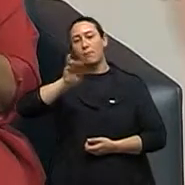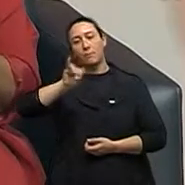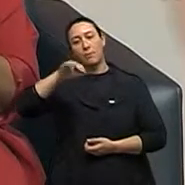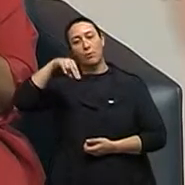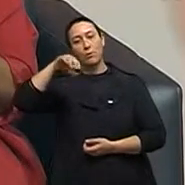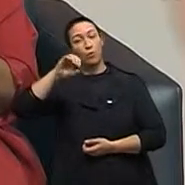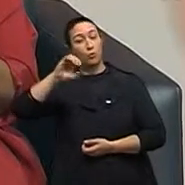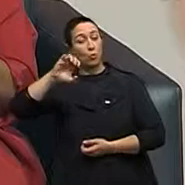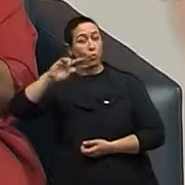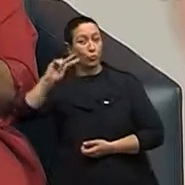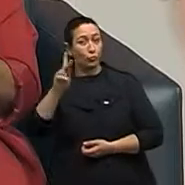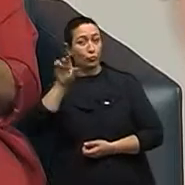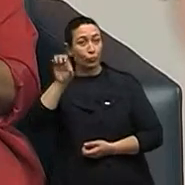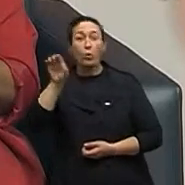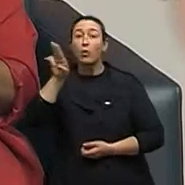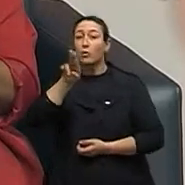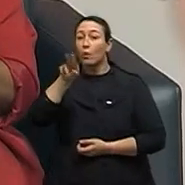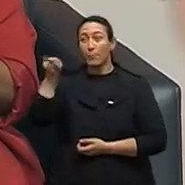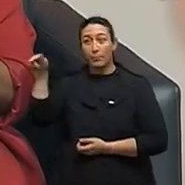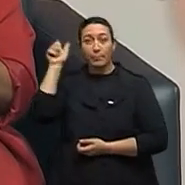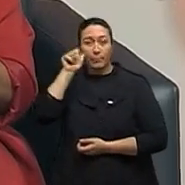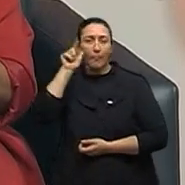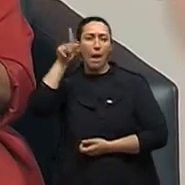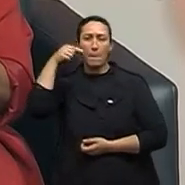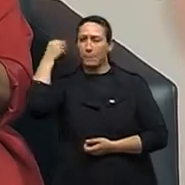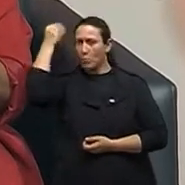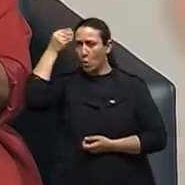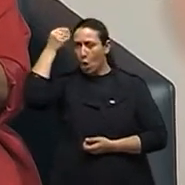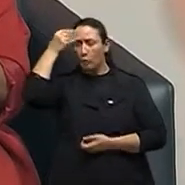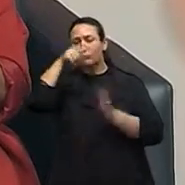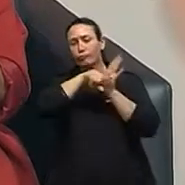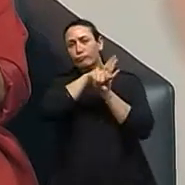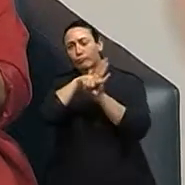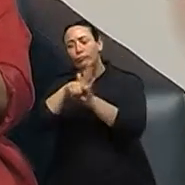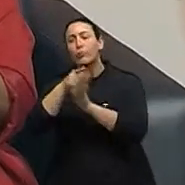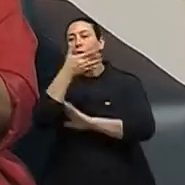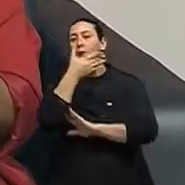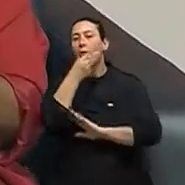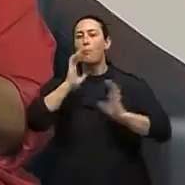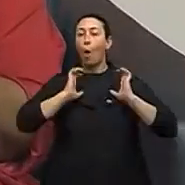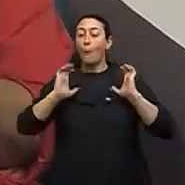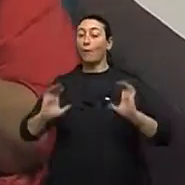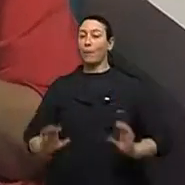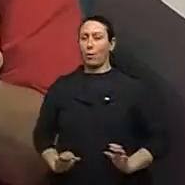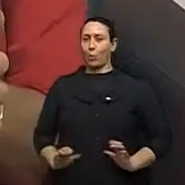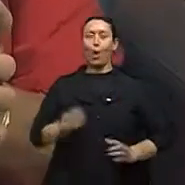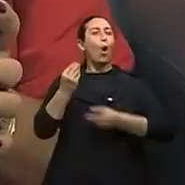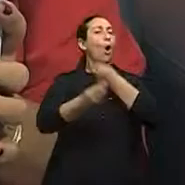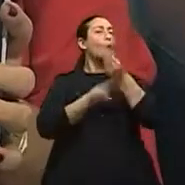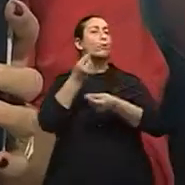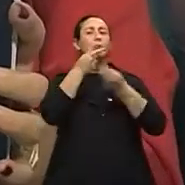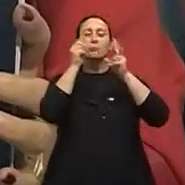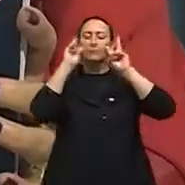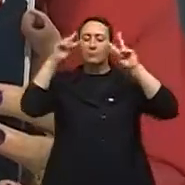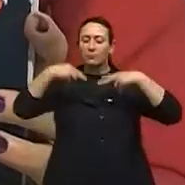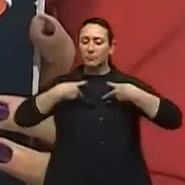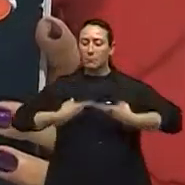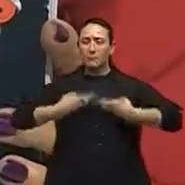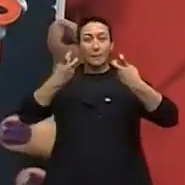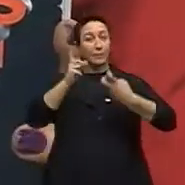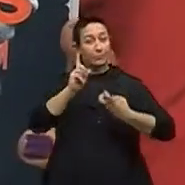homens não pensam reflexões psicológicas sobre o comportamento masculino na